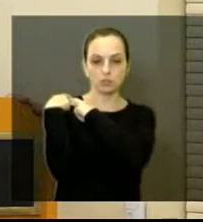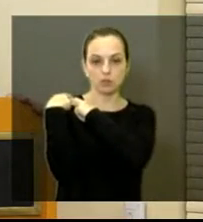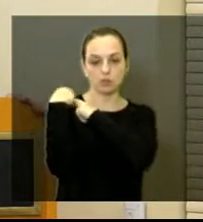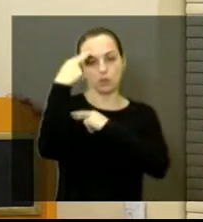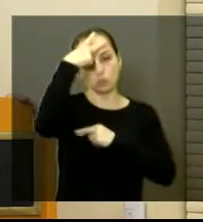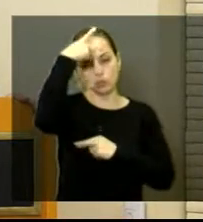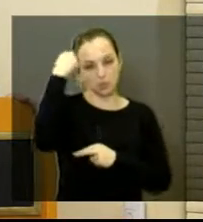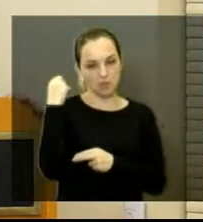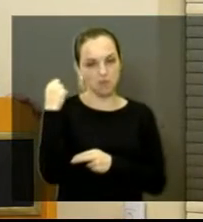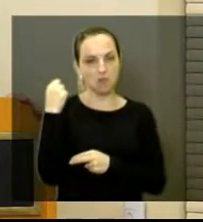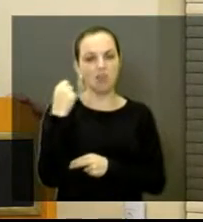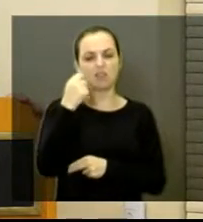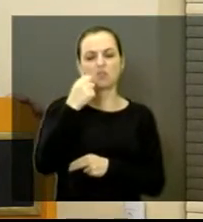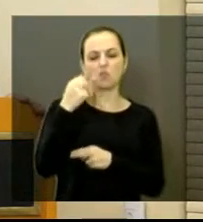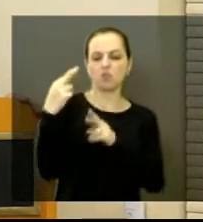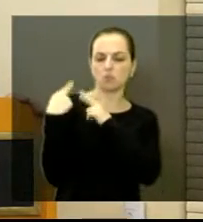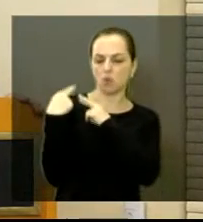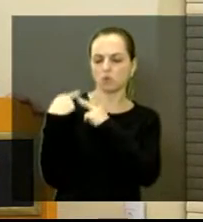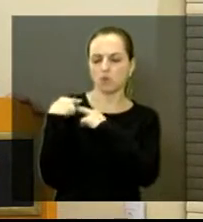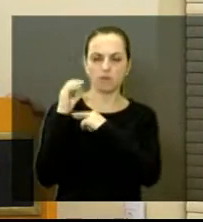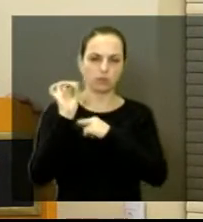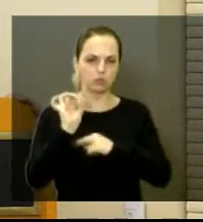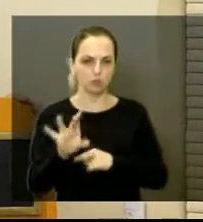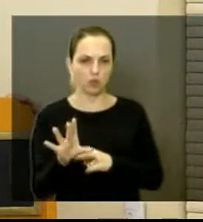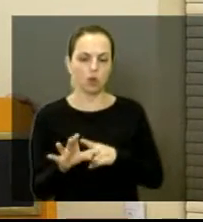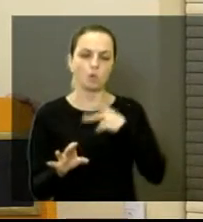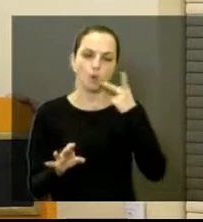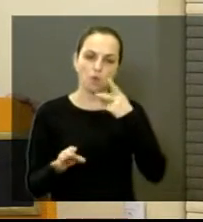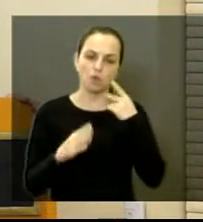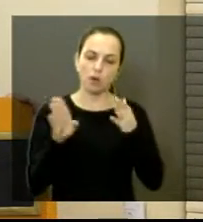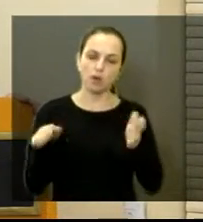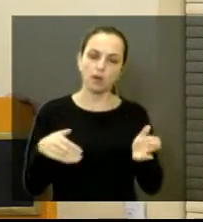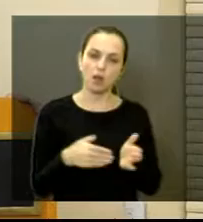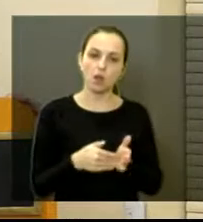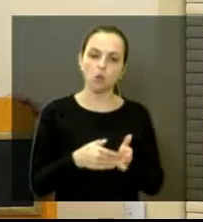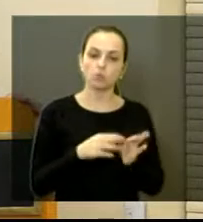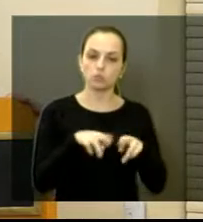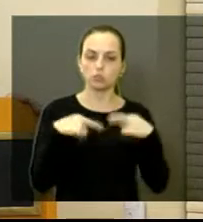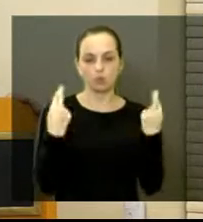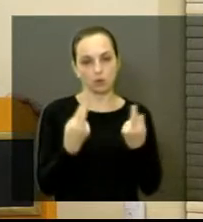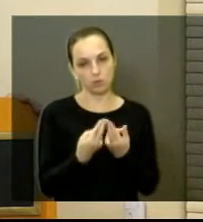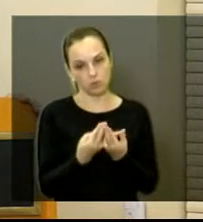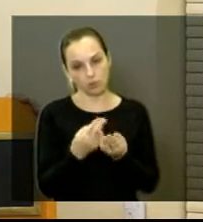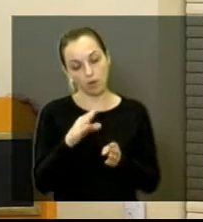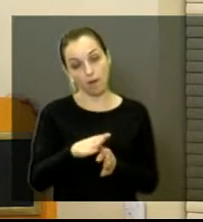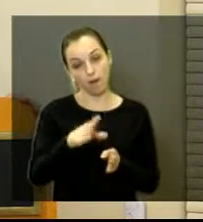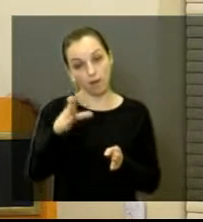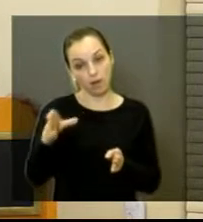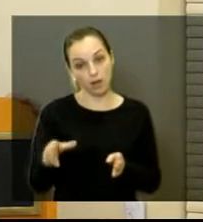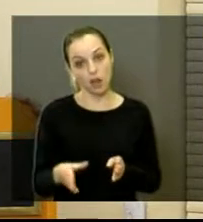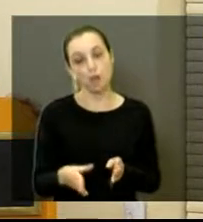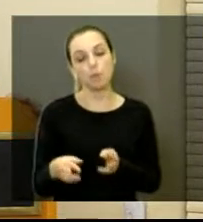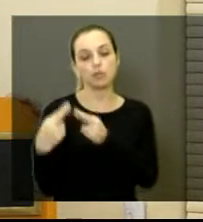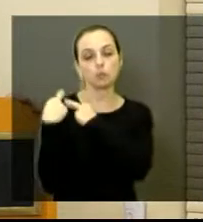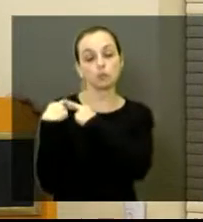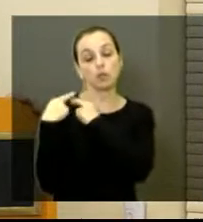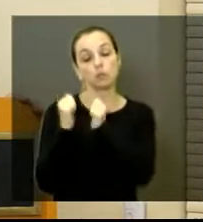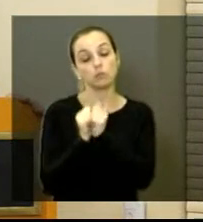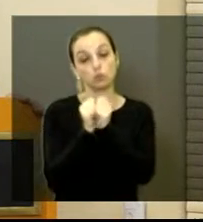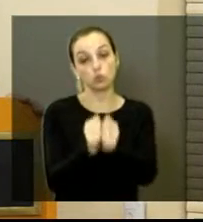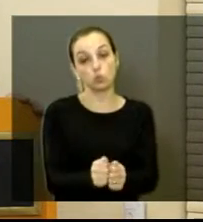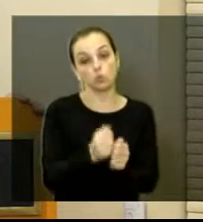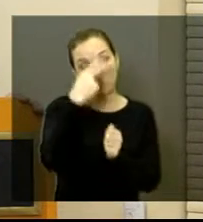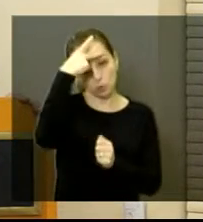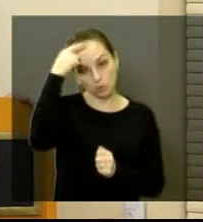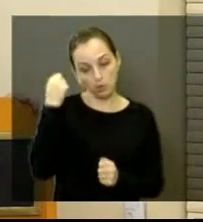é o responsável, como eu já disse na última sessão, a Câmara é corresponsável. Ele tem